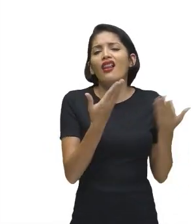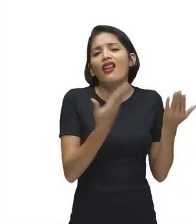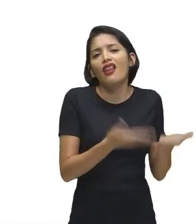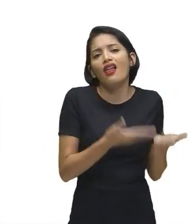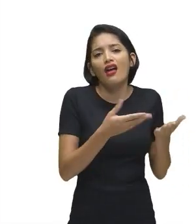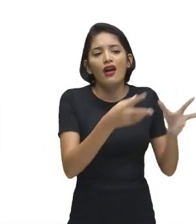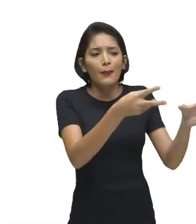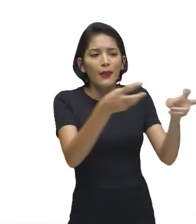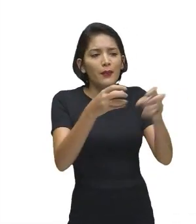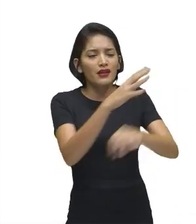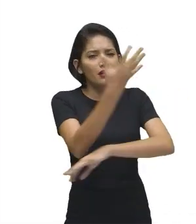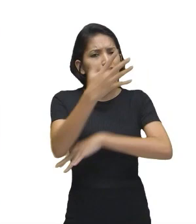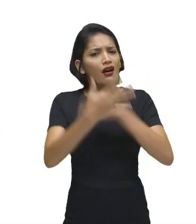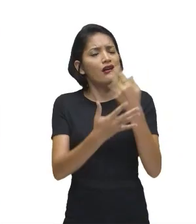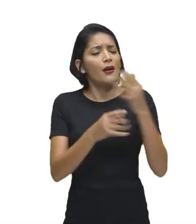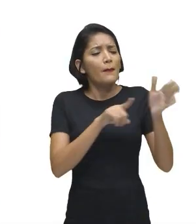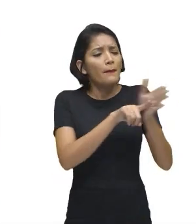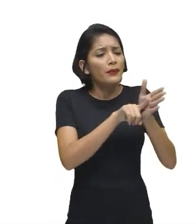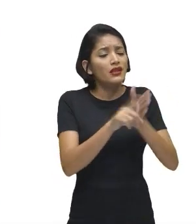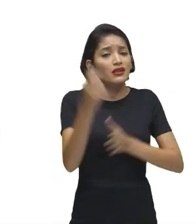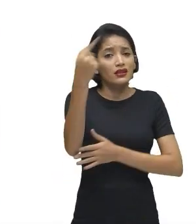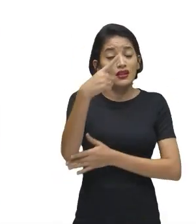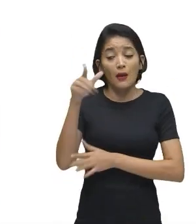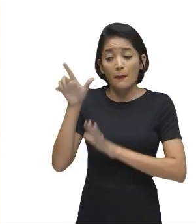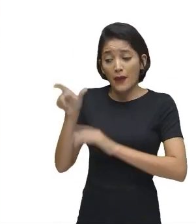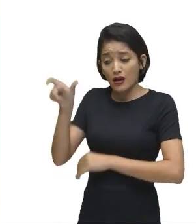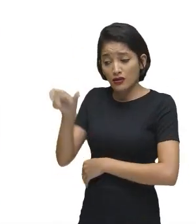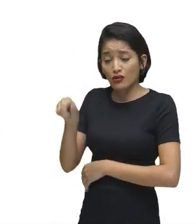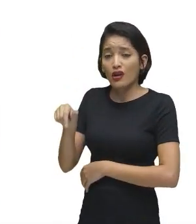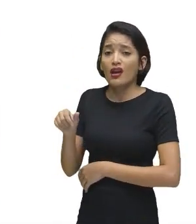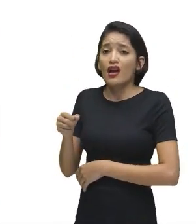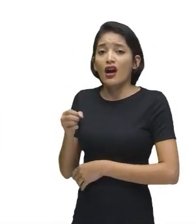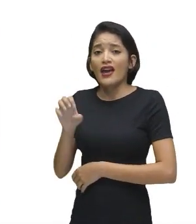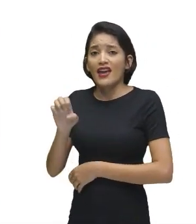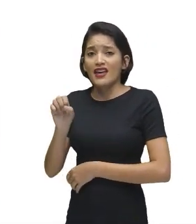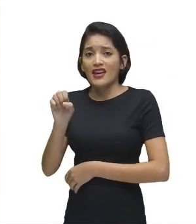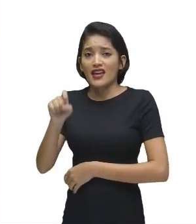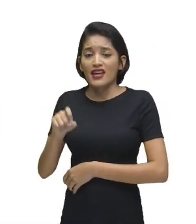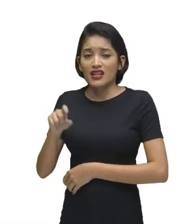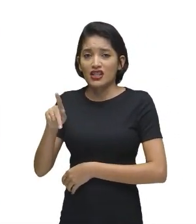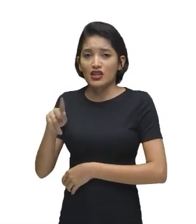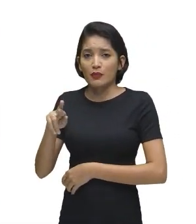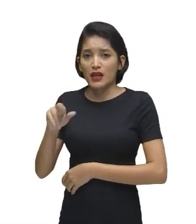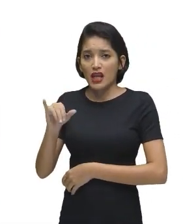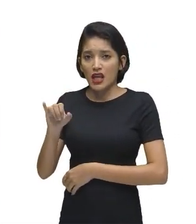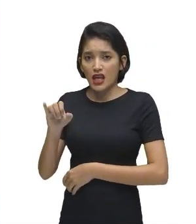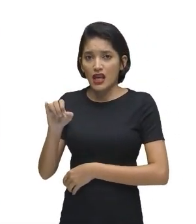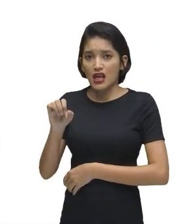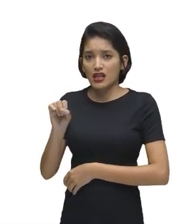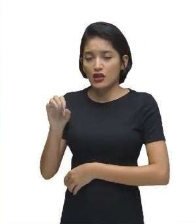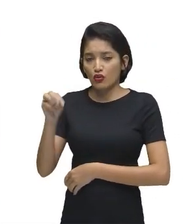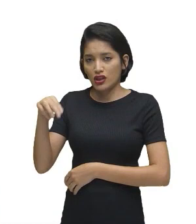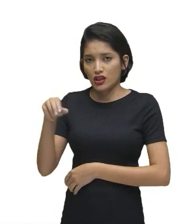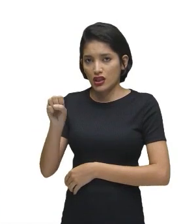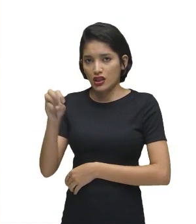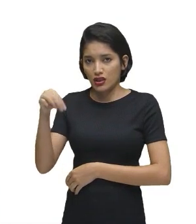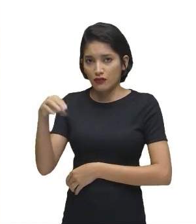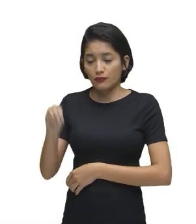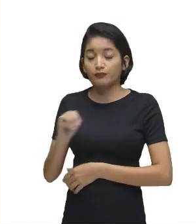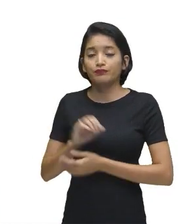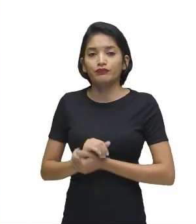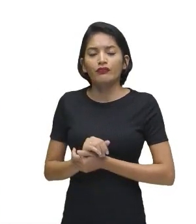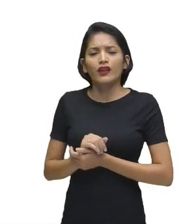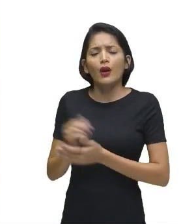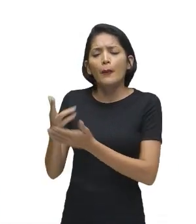uma pesquisa ali da luz. Já os impressionistas, eles não pintavam a natureza, eles pintavam o que